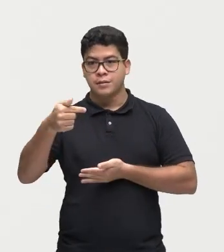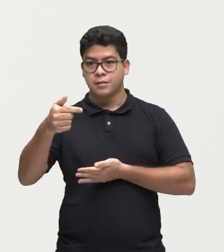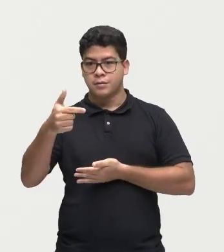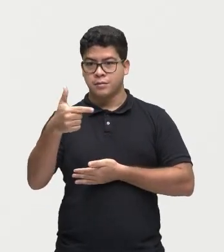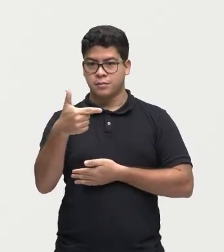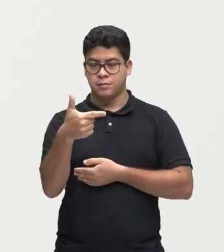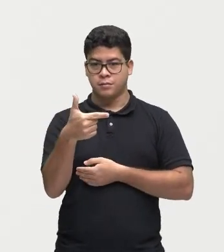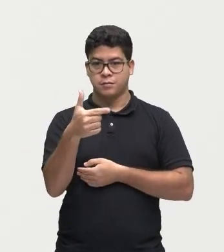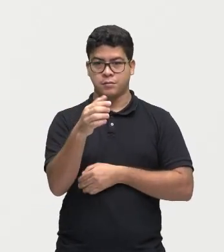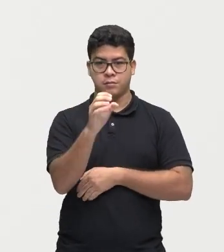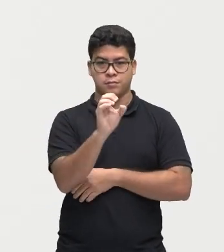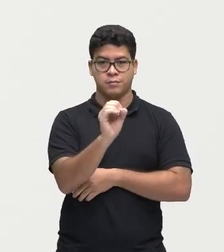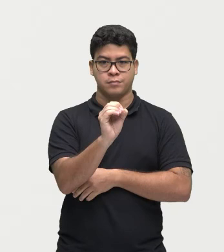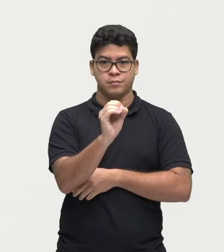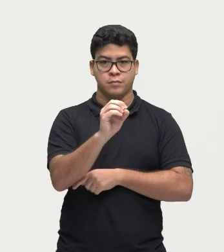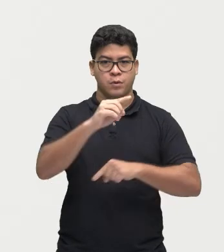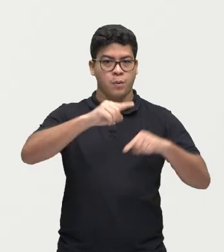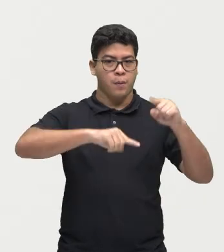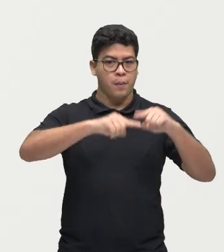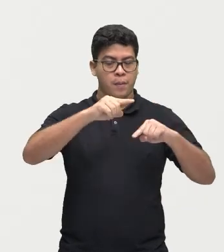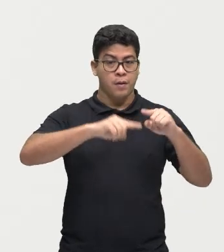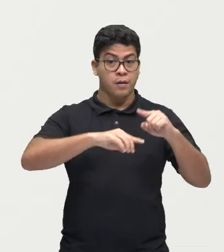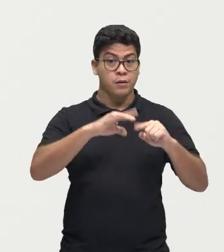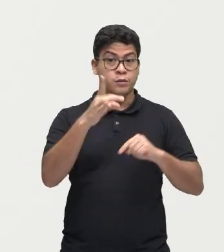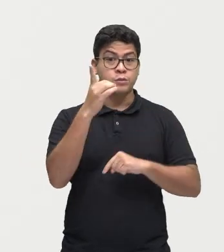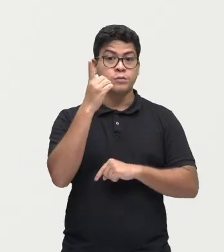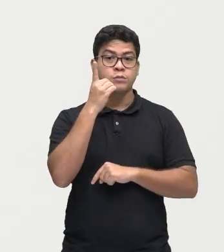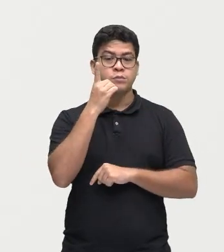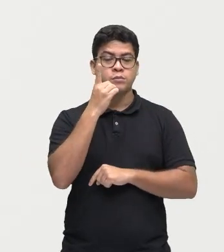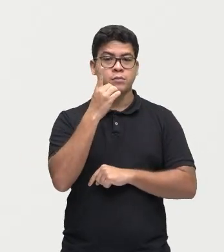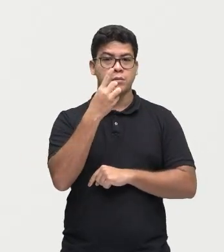720 peças em 3 dias.